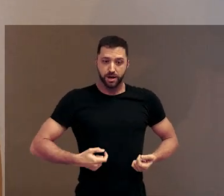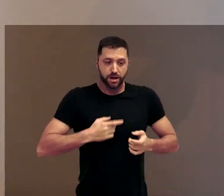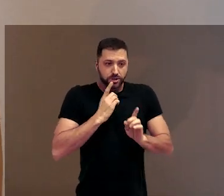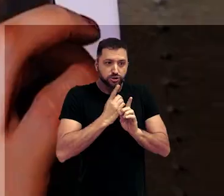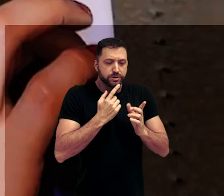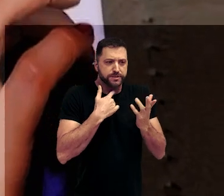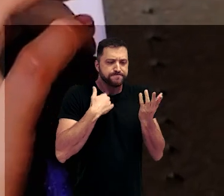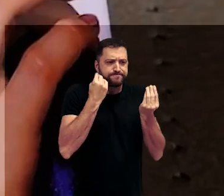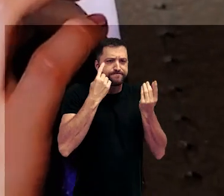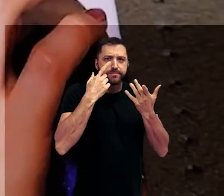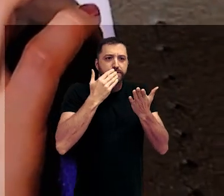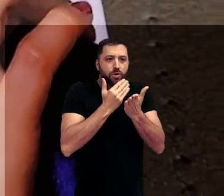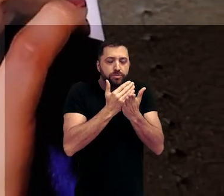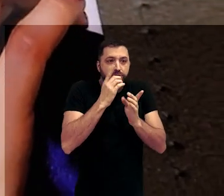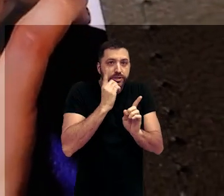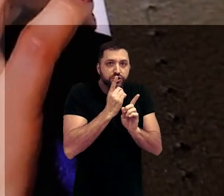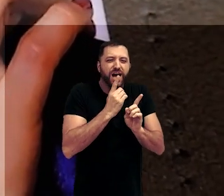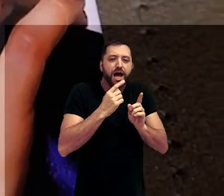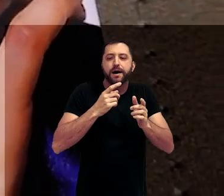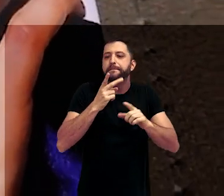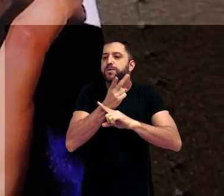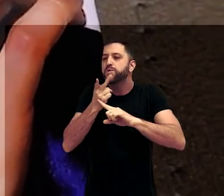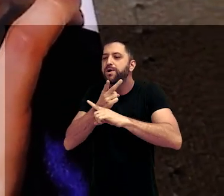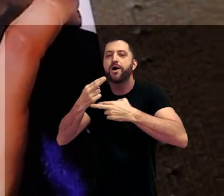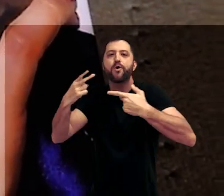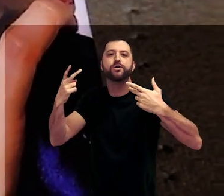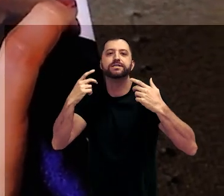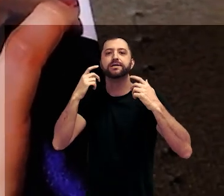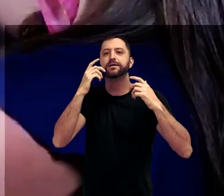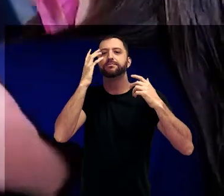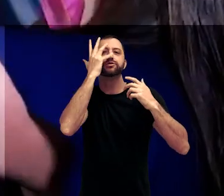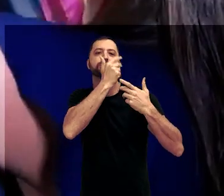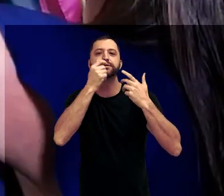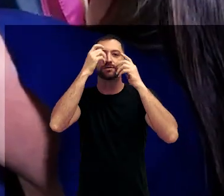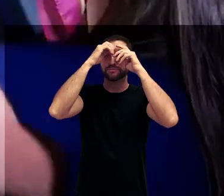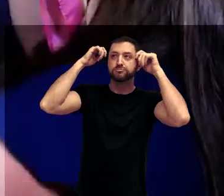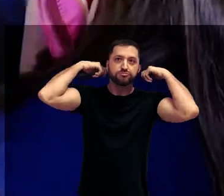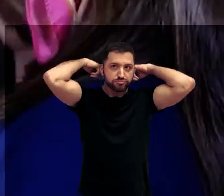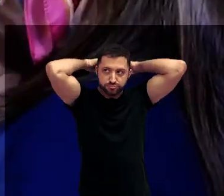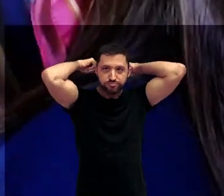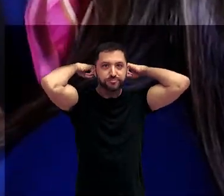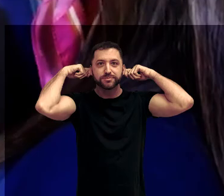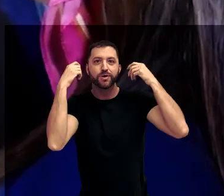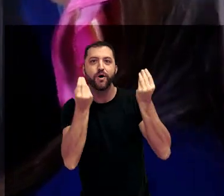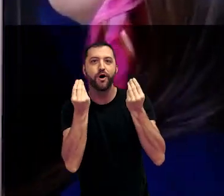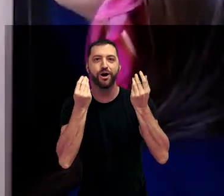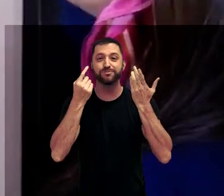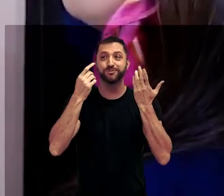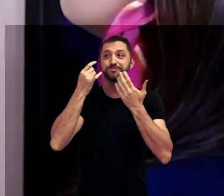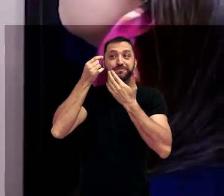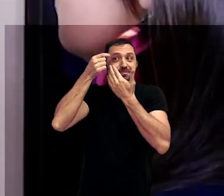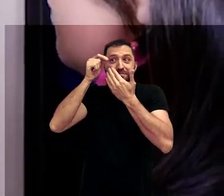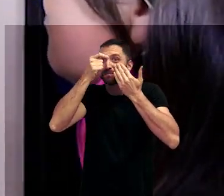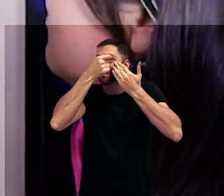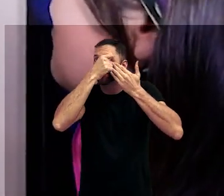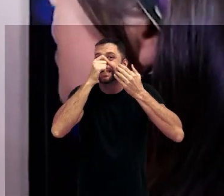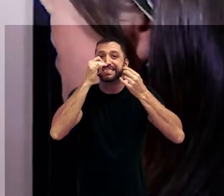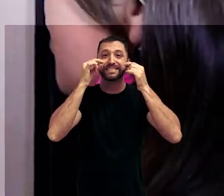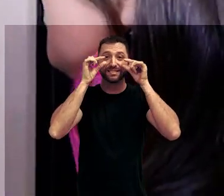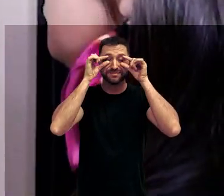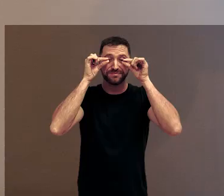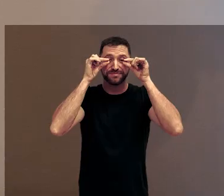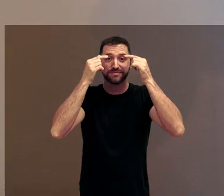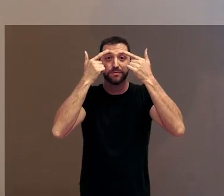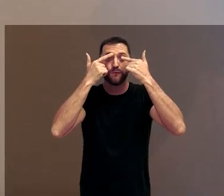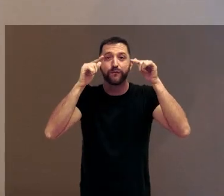os artifícios de beleza que eu ia usar durante essa fase. Como é que era amarrar um lenço? Como é que era refazer as sobrancelhas quando a gente não